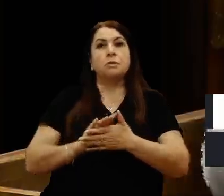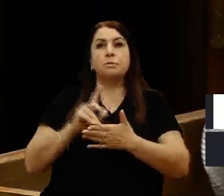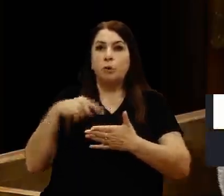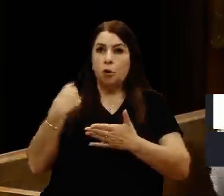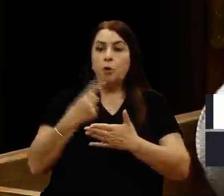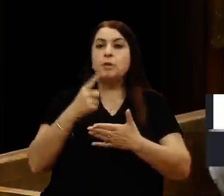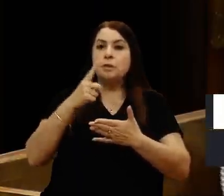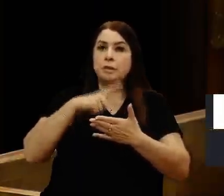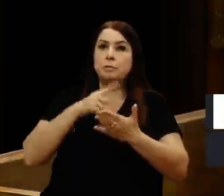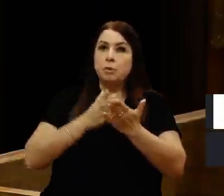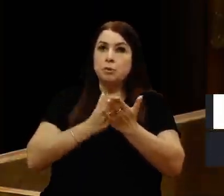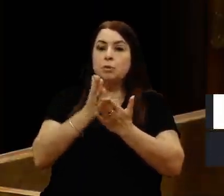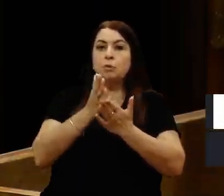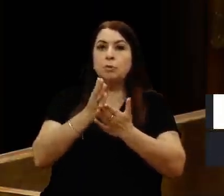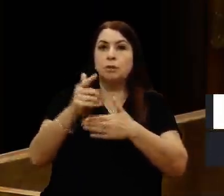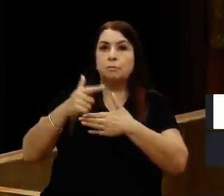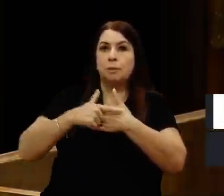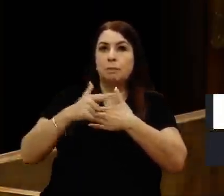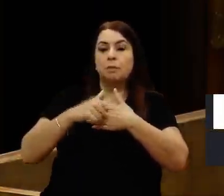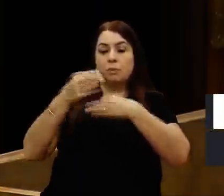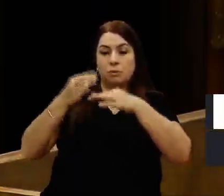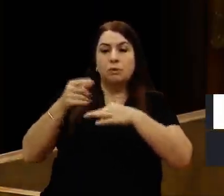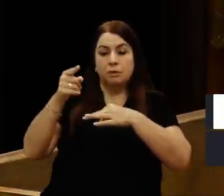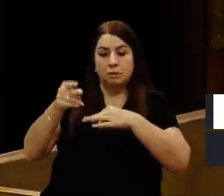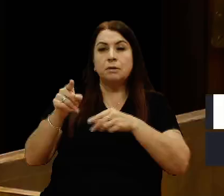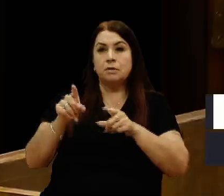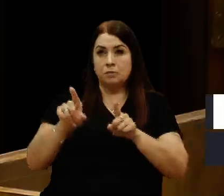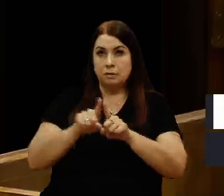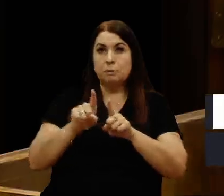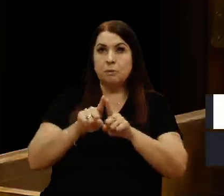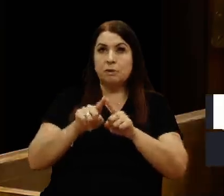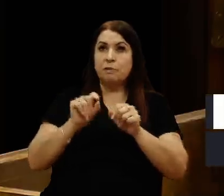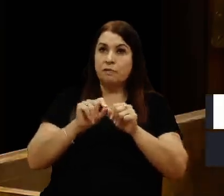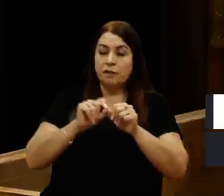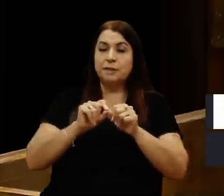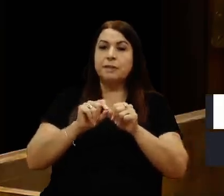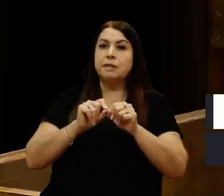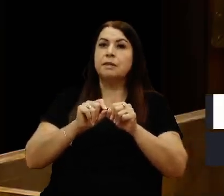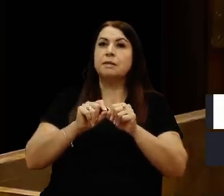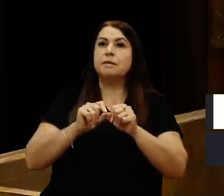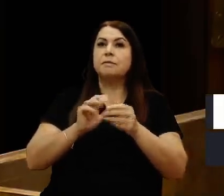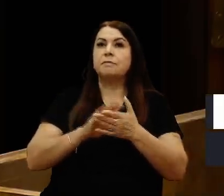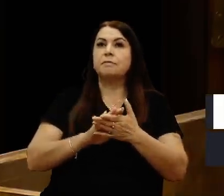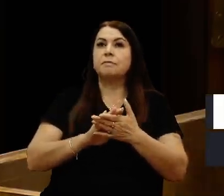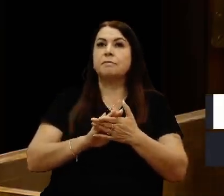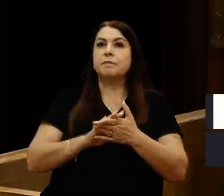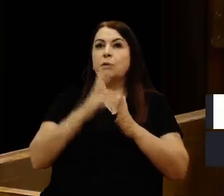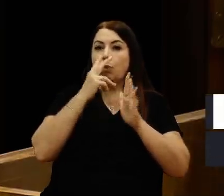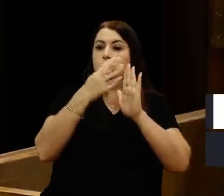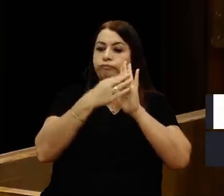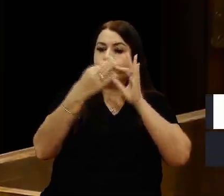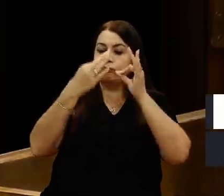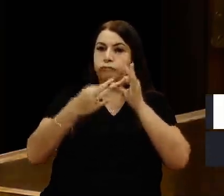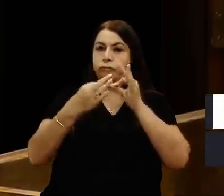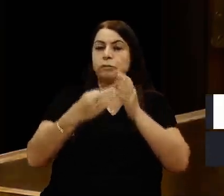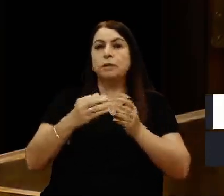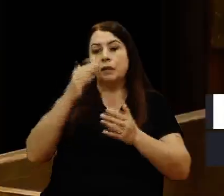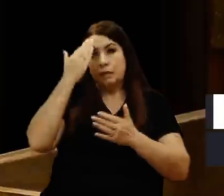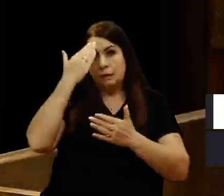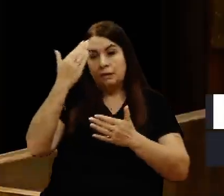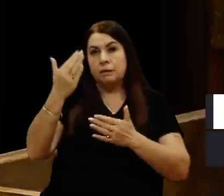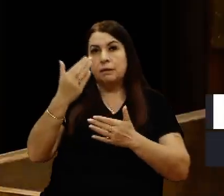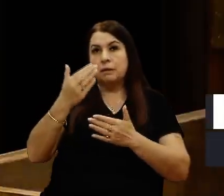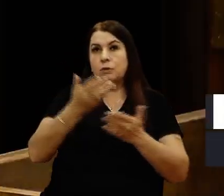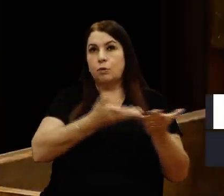nós temos que seguir cumprindo esse papel e eu tenho certeza que o senhor vai fazer isso de forma muito exemplar. Agradeço o